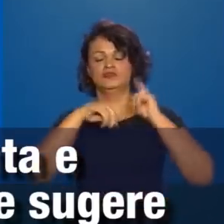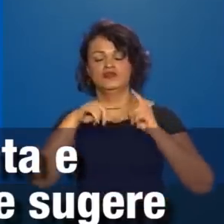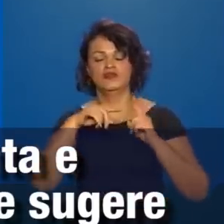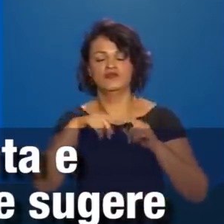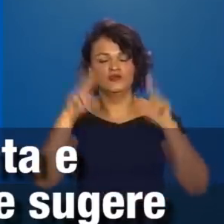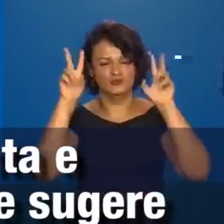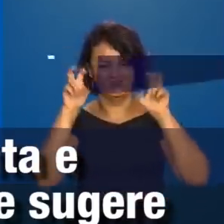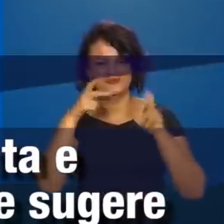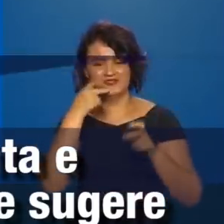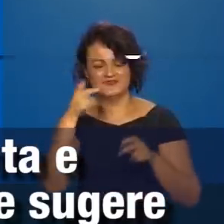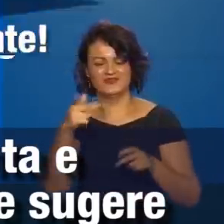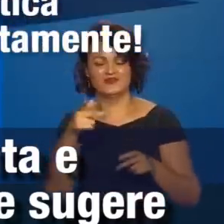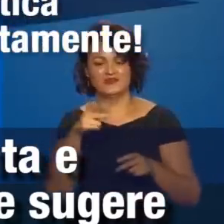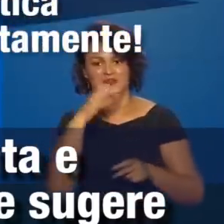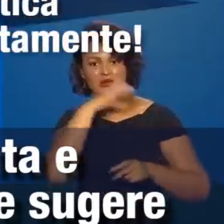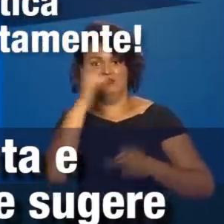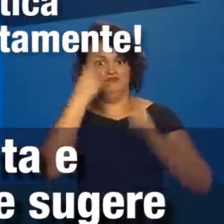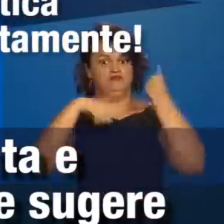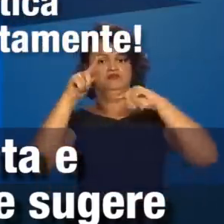foi um termo utilizado,